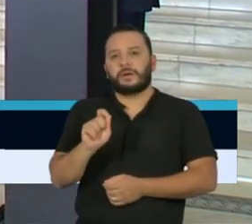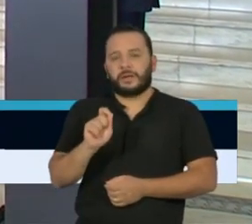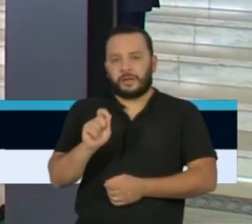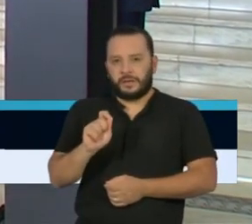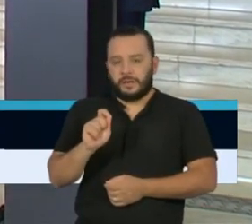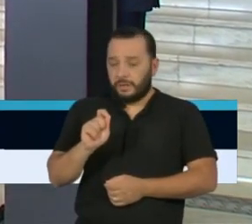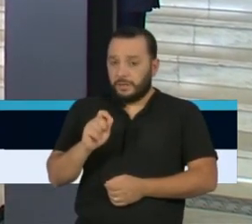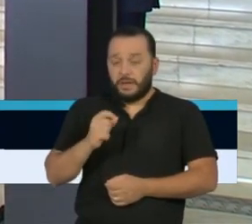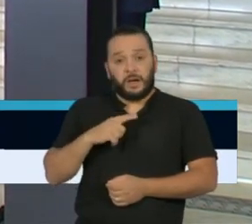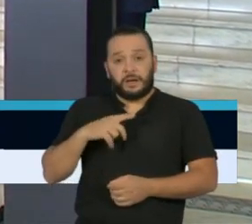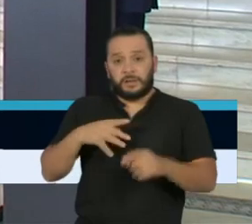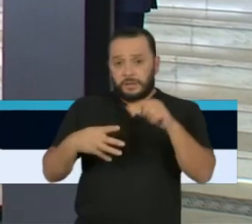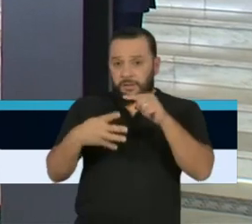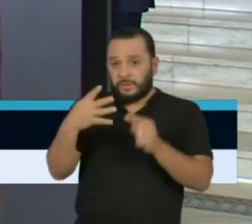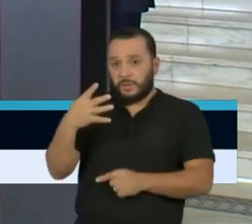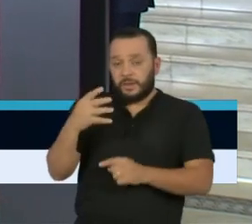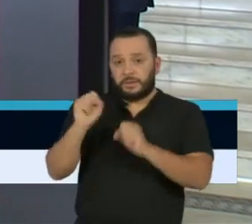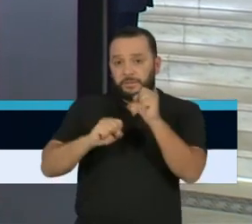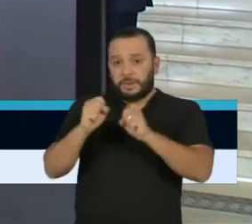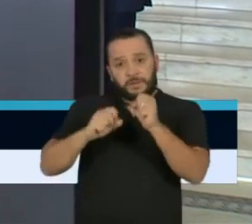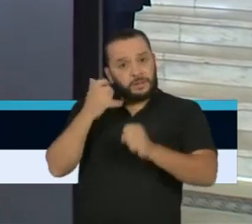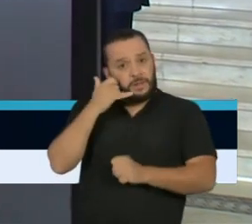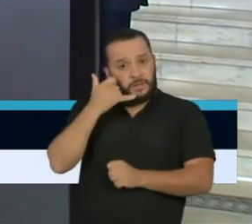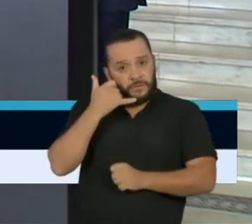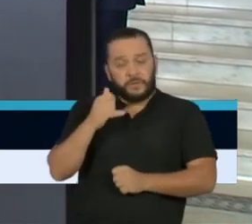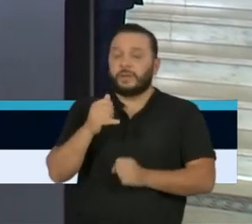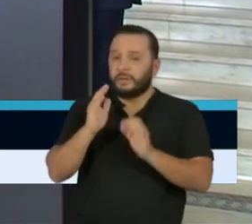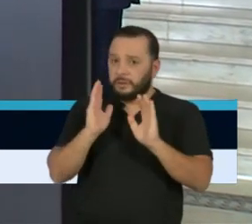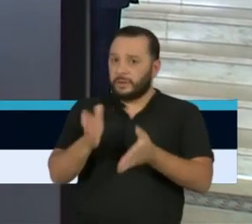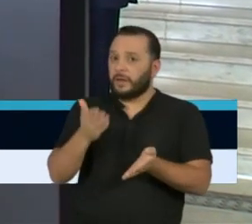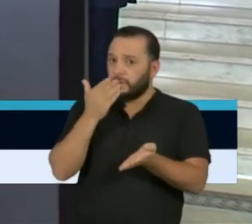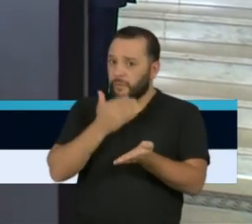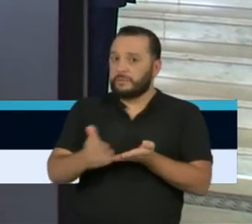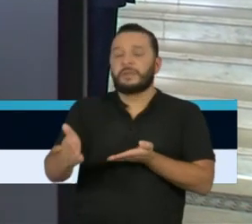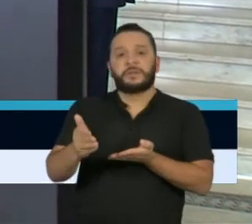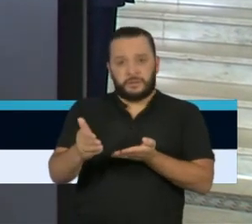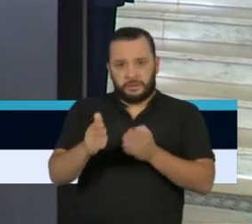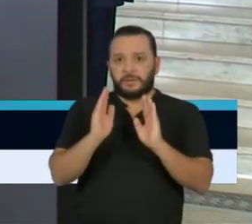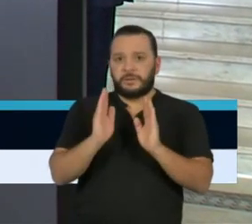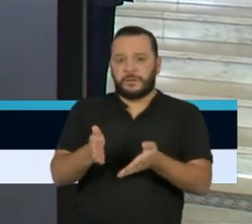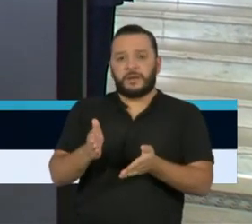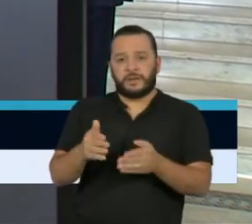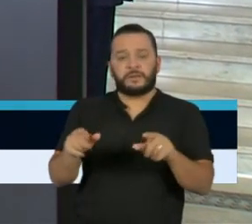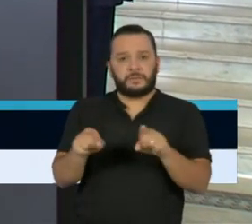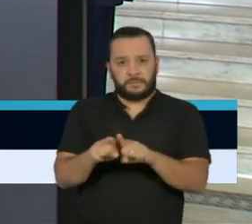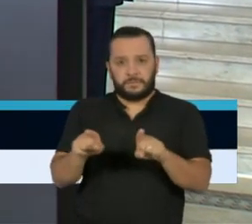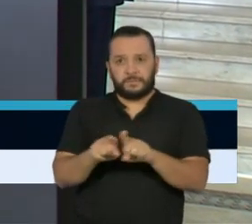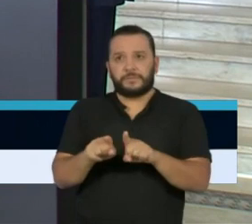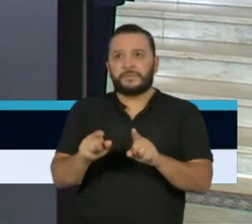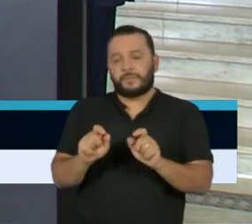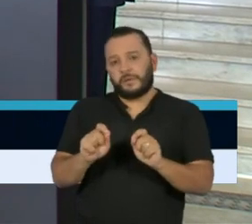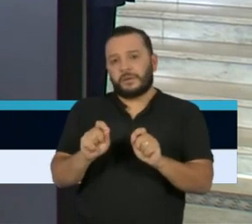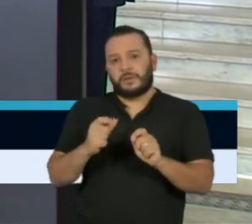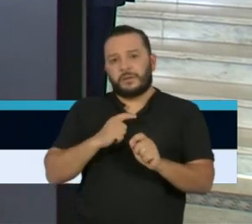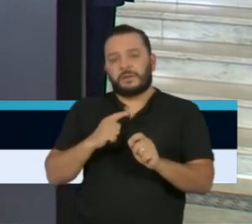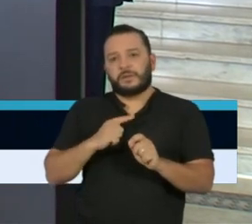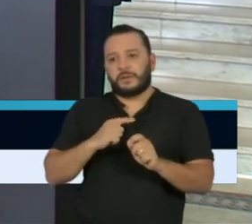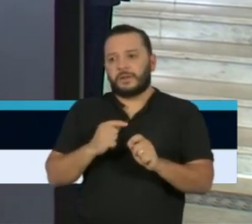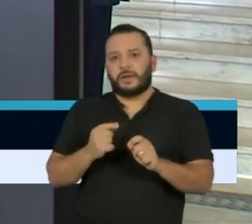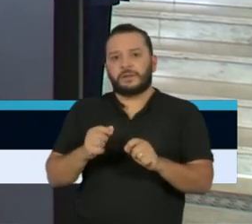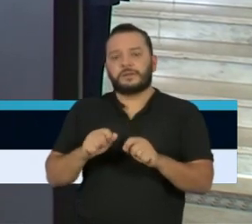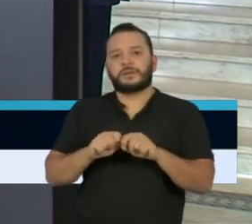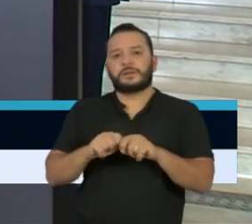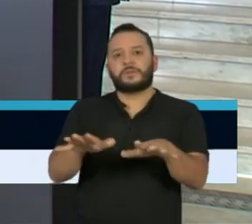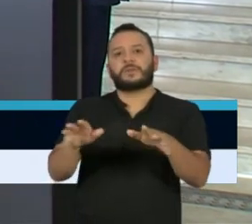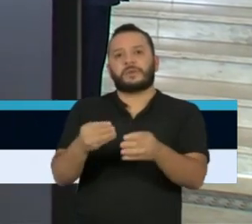4 operadoras. O serviço já começou, já está em operação, assim como a produção e a distribuição dos